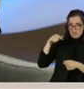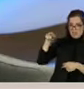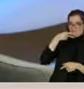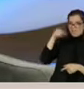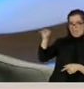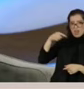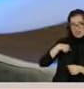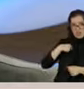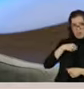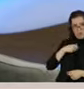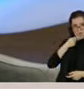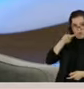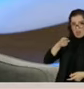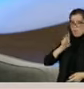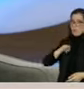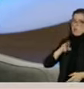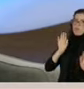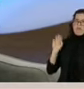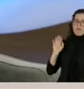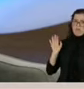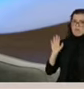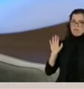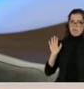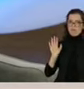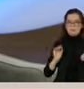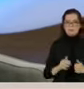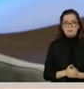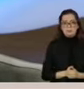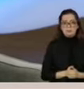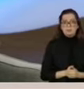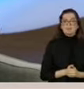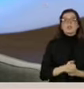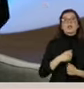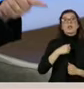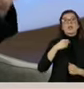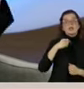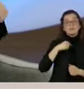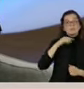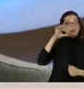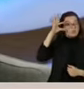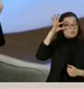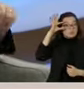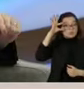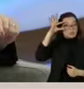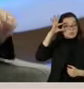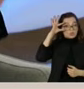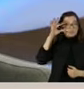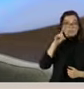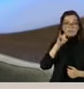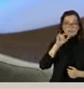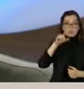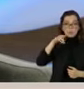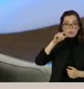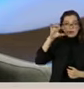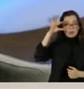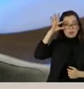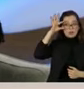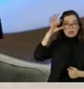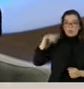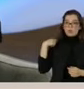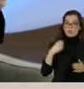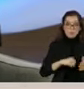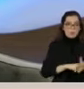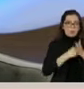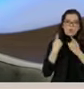fiz nós inclusive derrubamos o veto da presidente Dilma não só voltamos como derrubamos o veto da presidente Dilma a